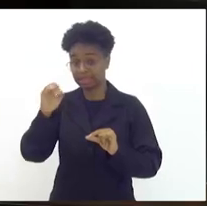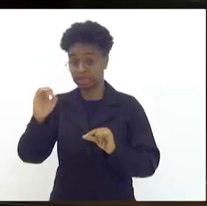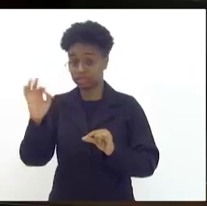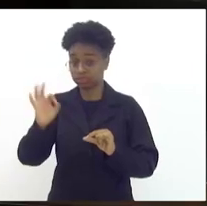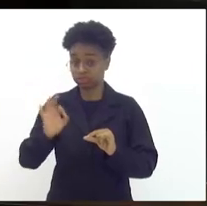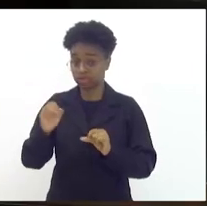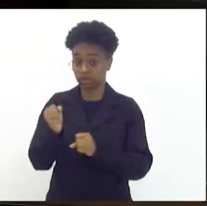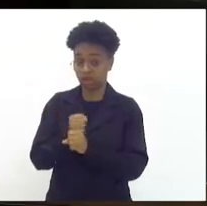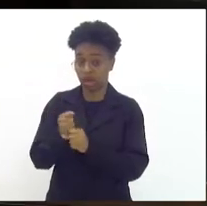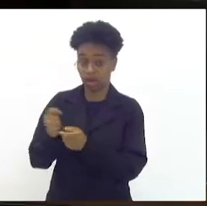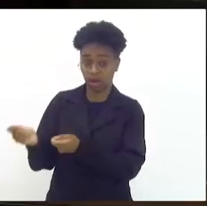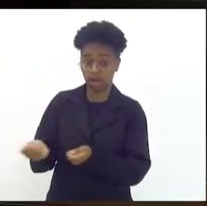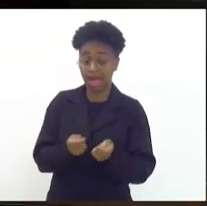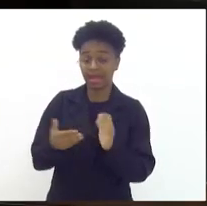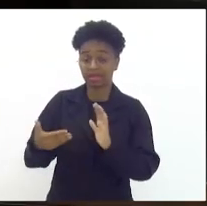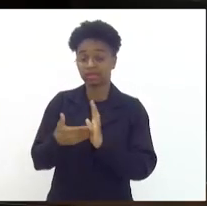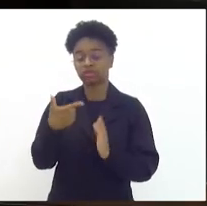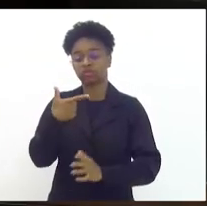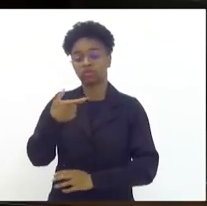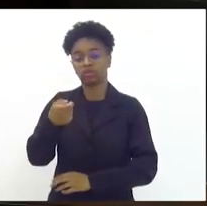2032 então